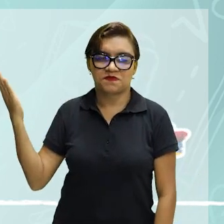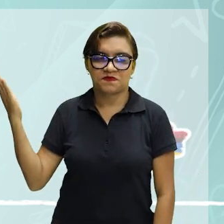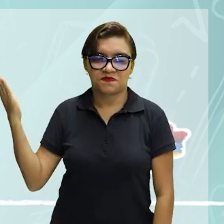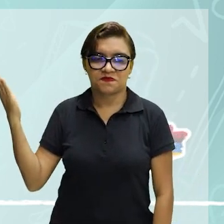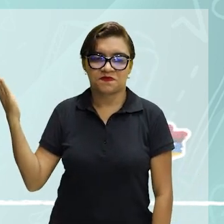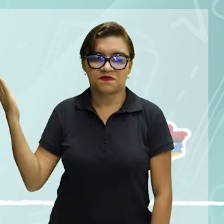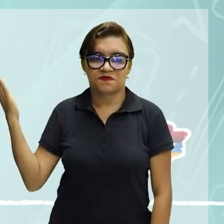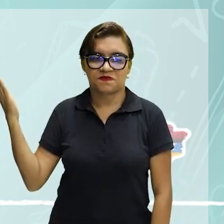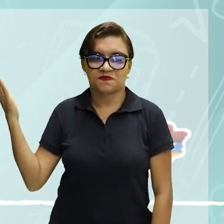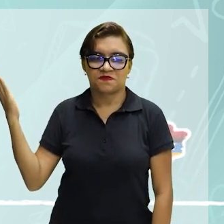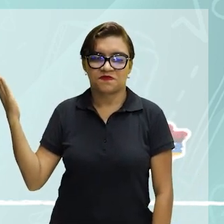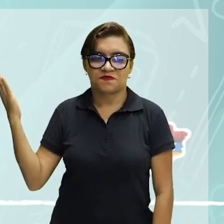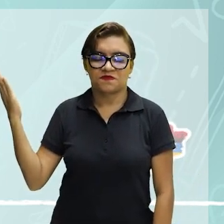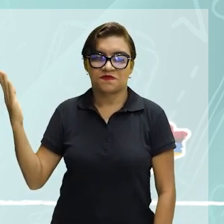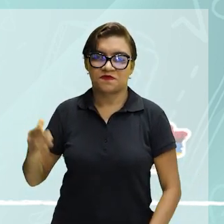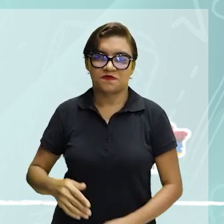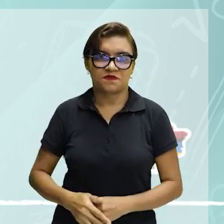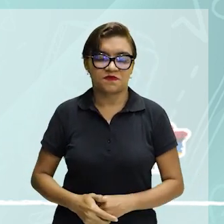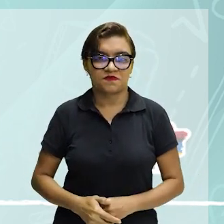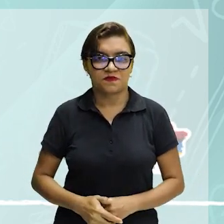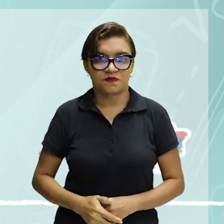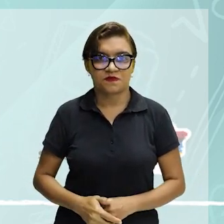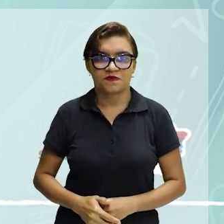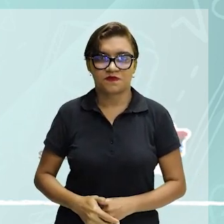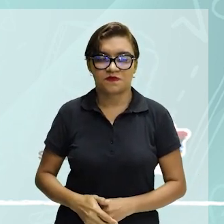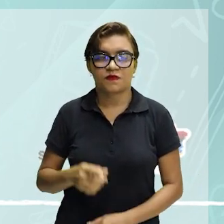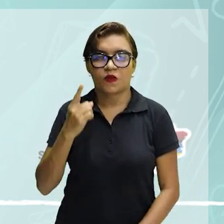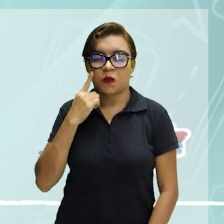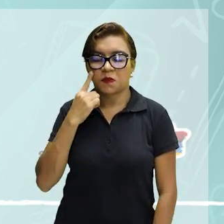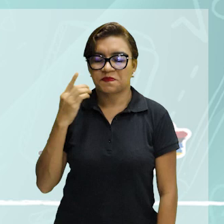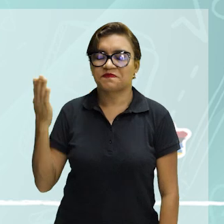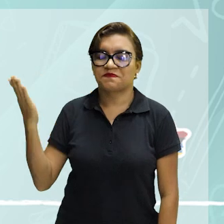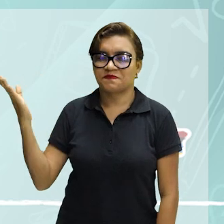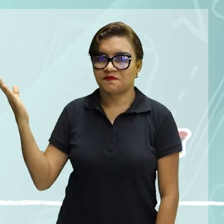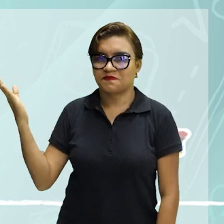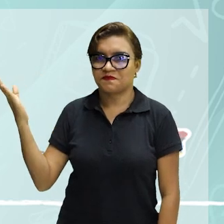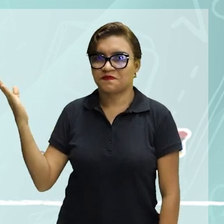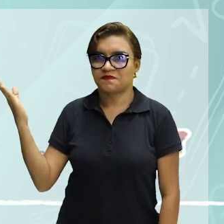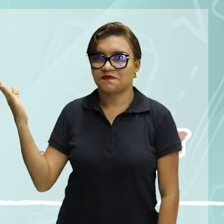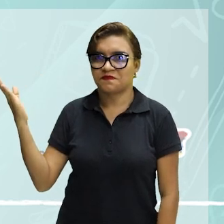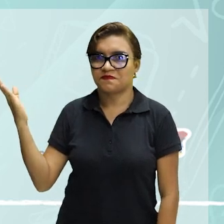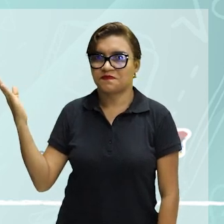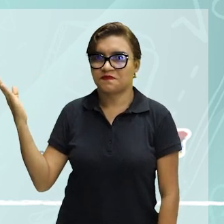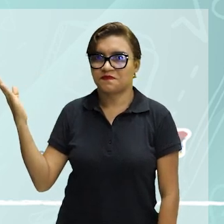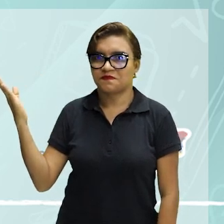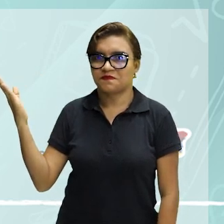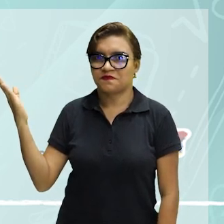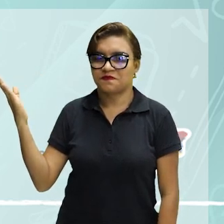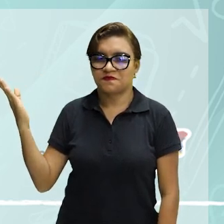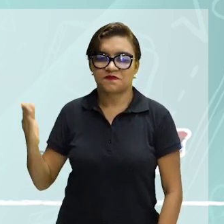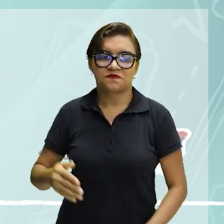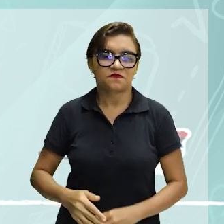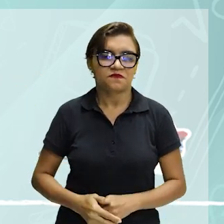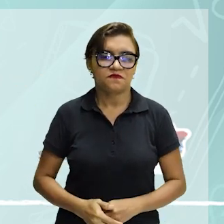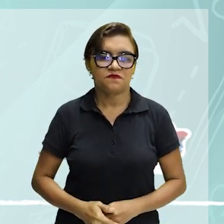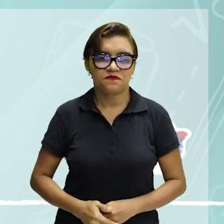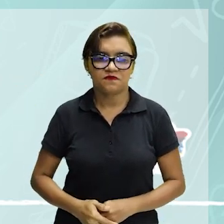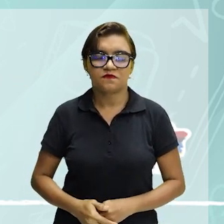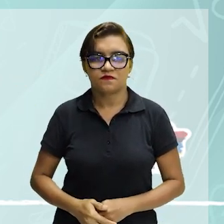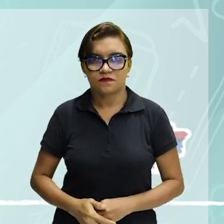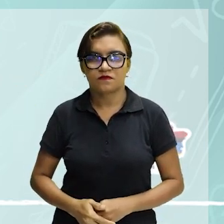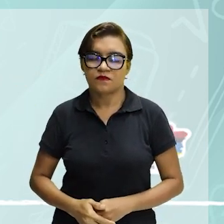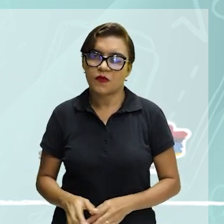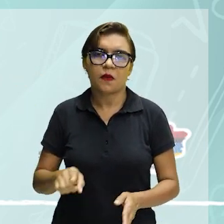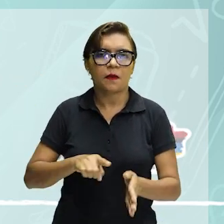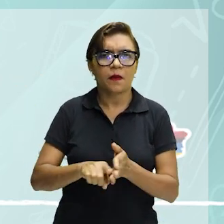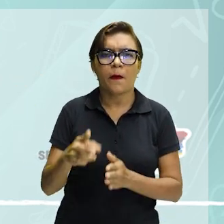5p4. Portanto, o seu número atômico e sua posição na tabela periódica são uma